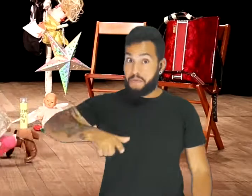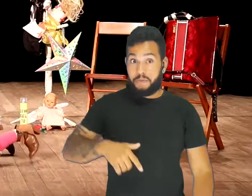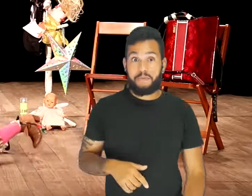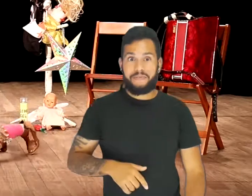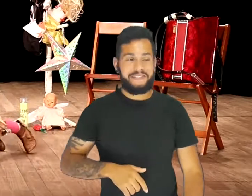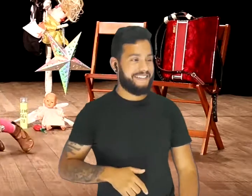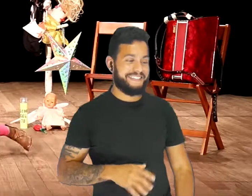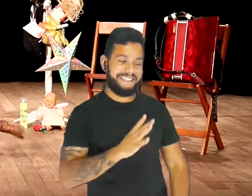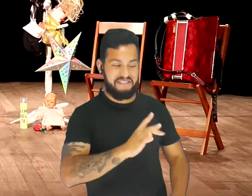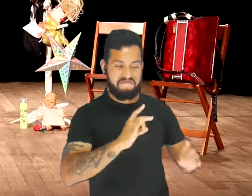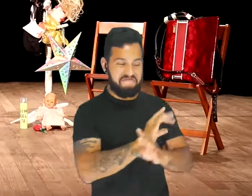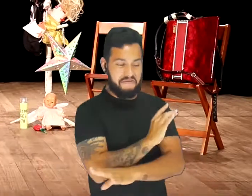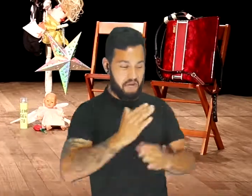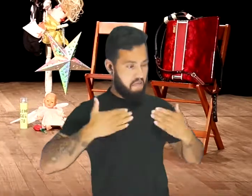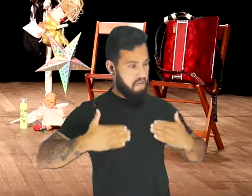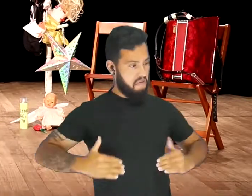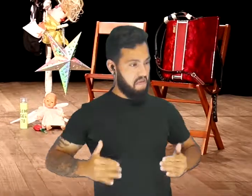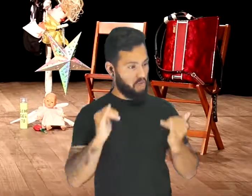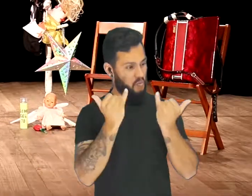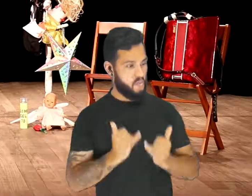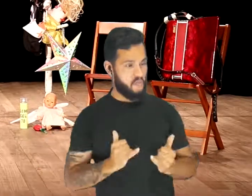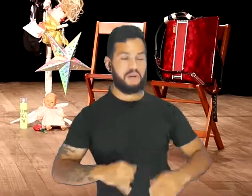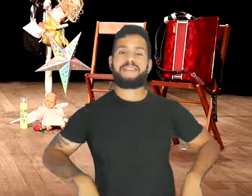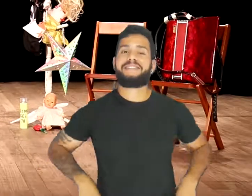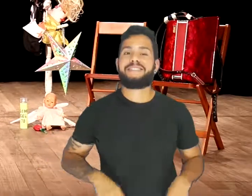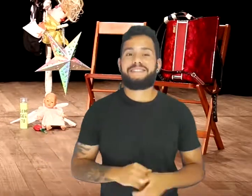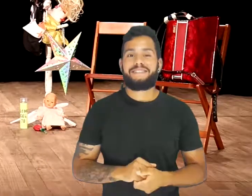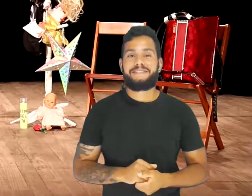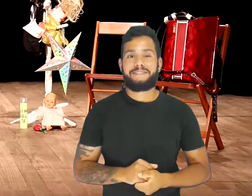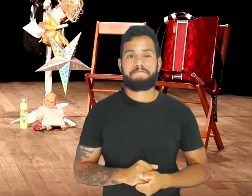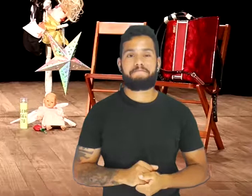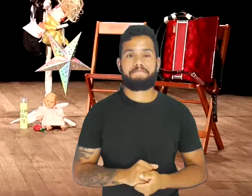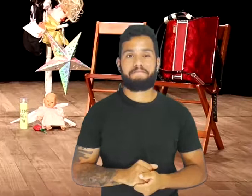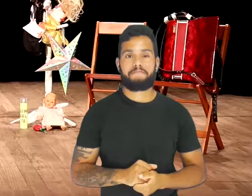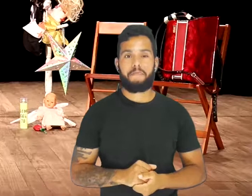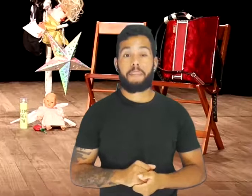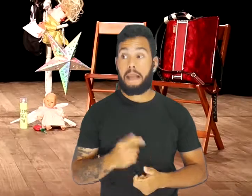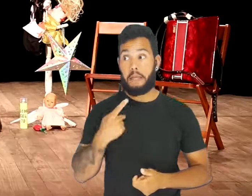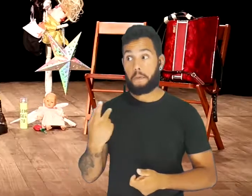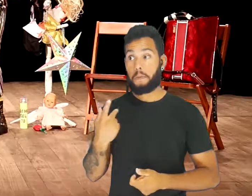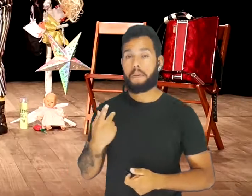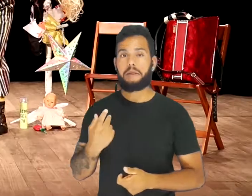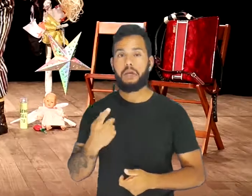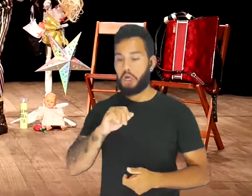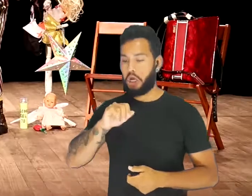é tua. Aqui. Ai. Jesus! Muito bem! Sou eu de novo, né?